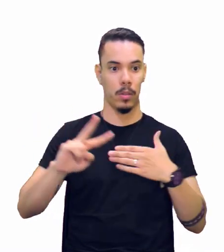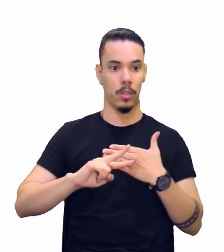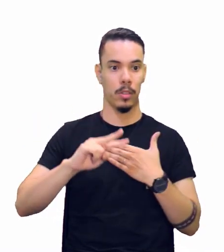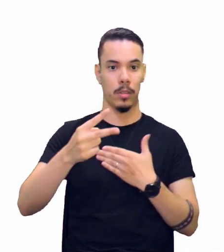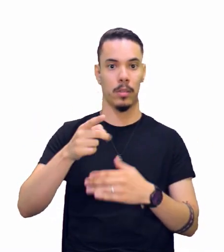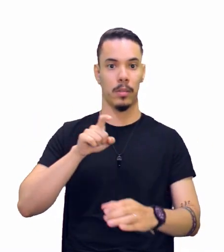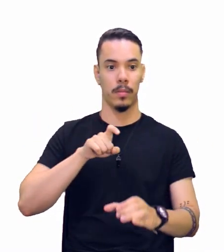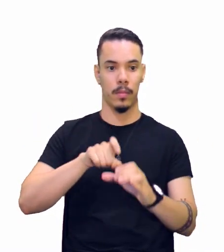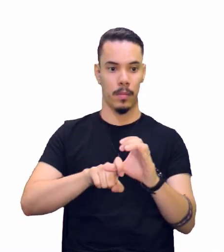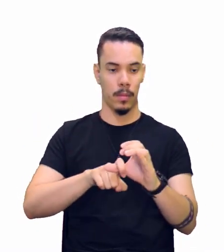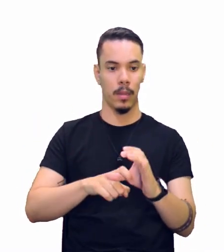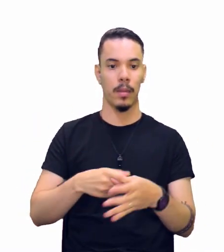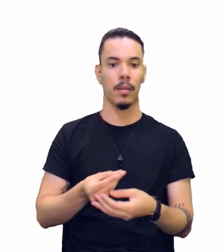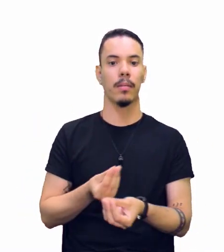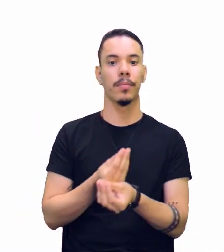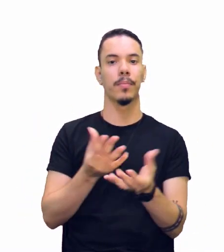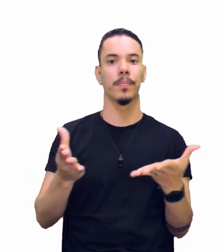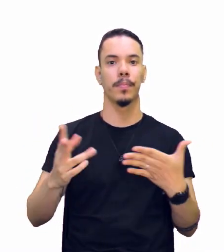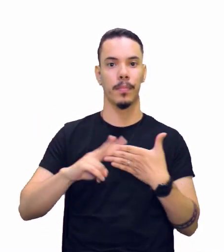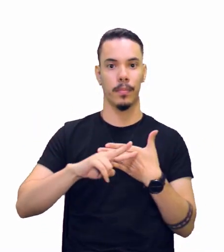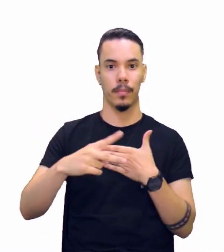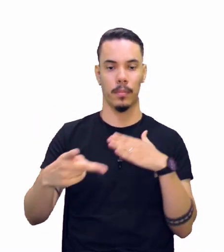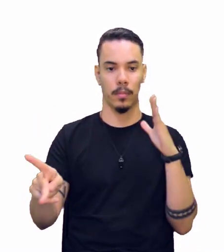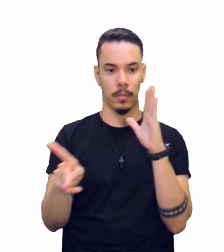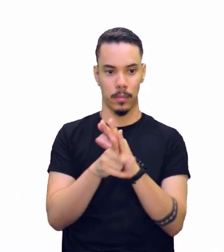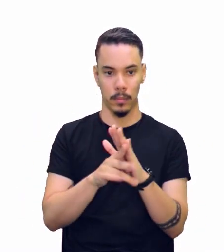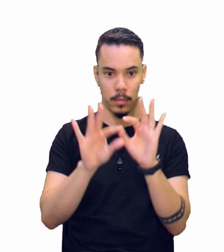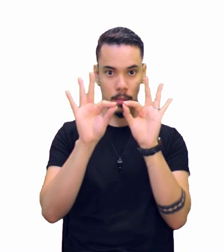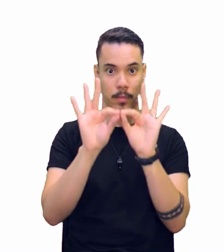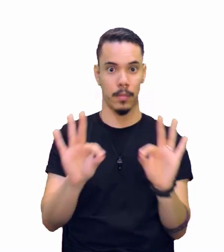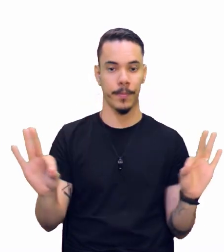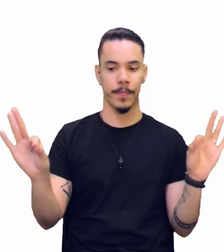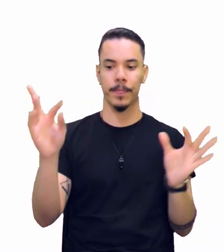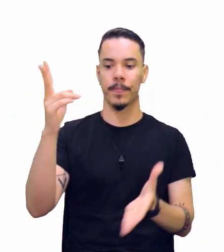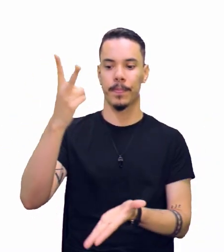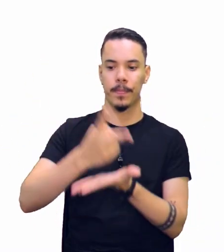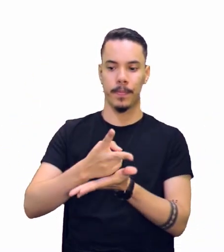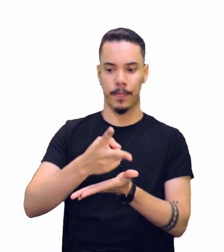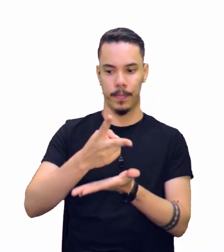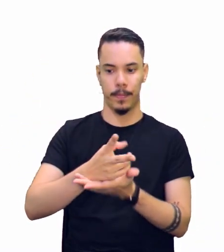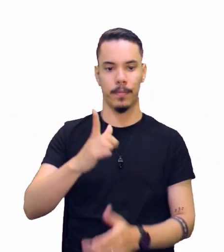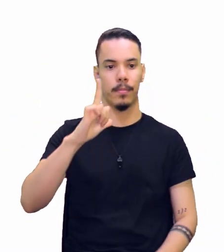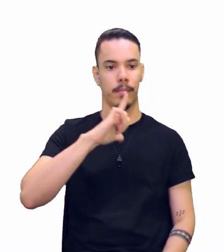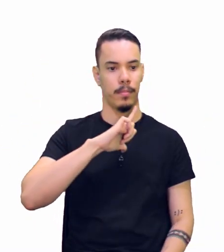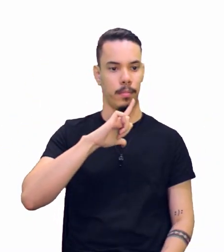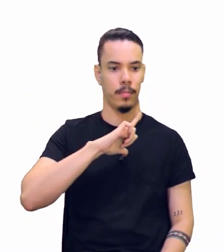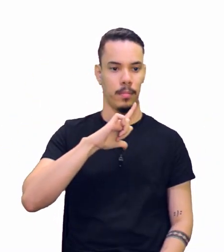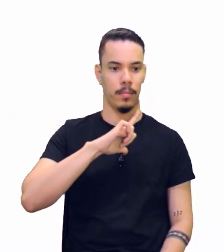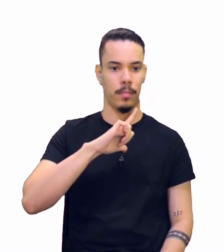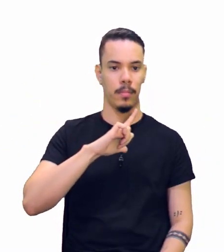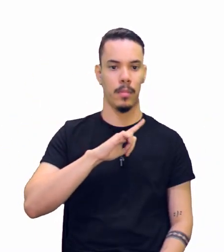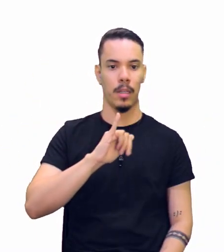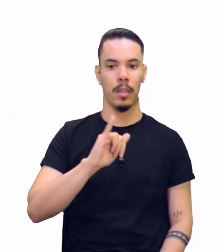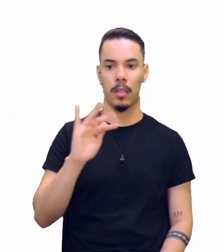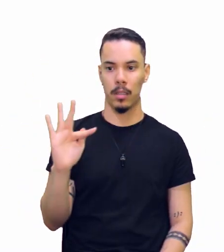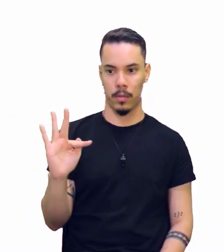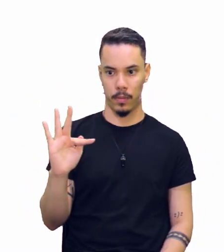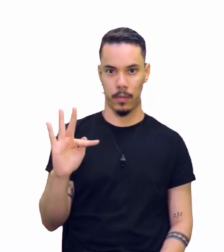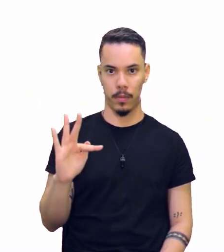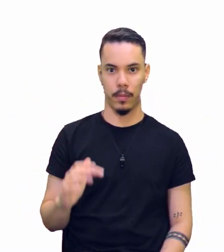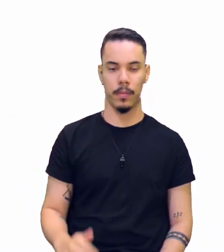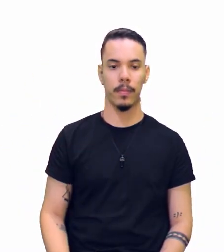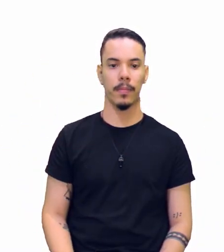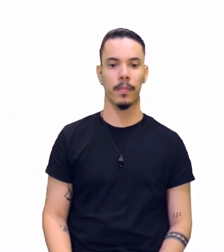a oração que dá a condição, e a oração condicional, ela sempre vem com esse if, que é a minha